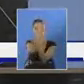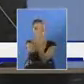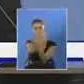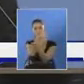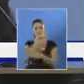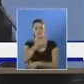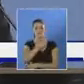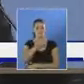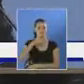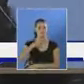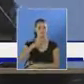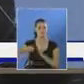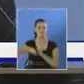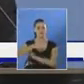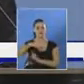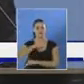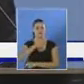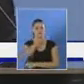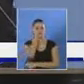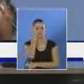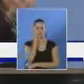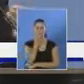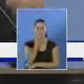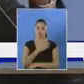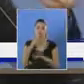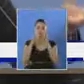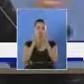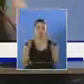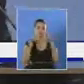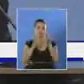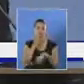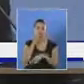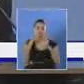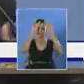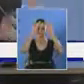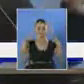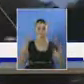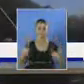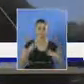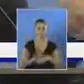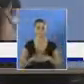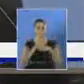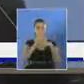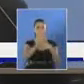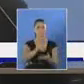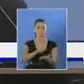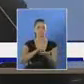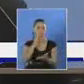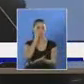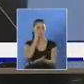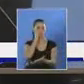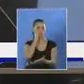pastor Alex, e são pessoas também que têm uma visão humanista, que querem ajudar a escola.